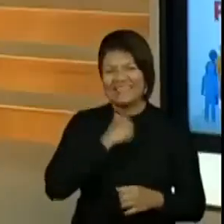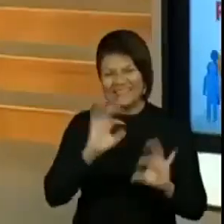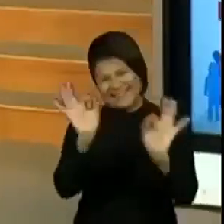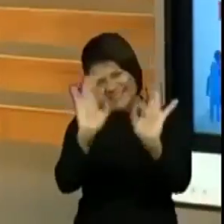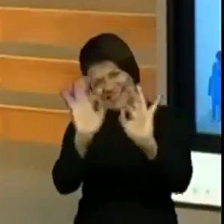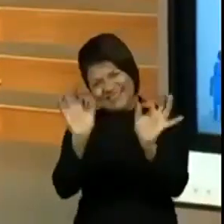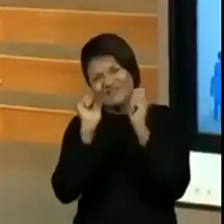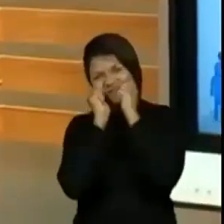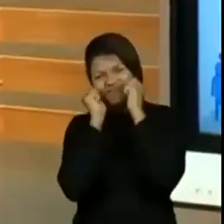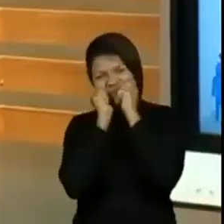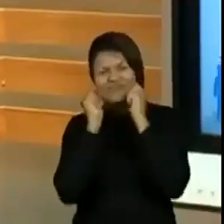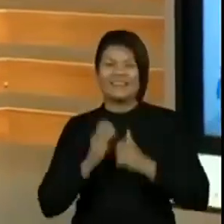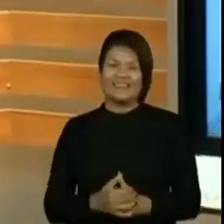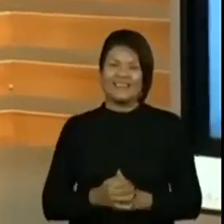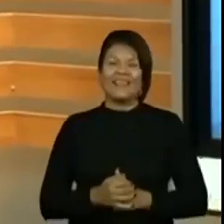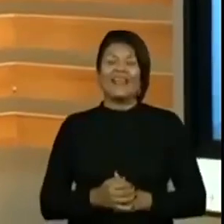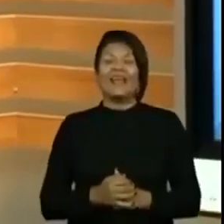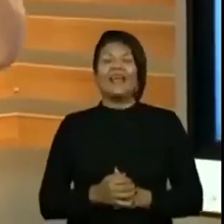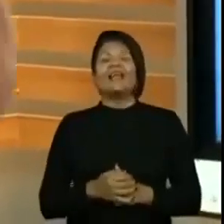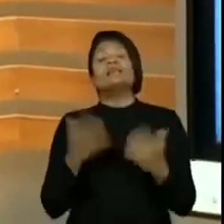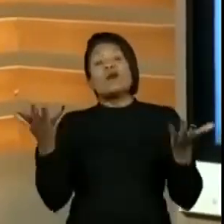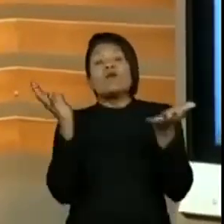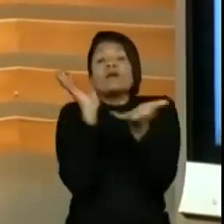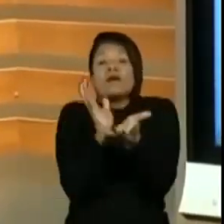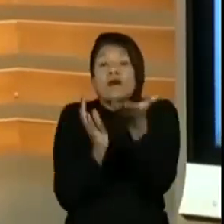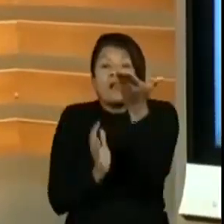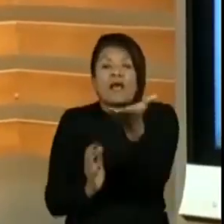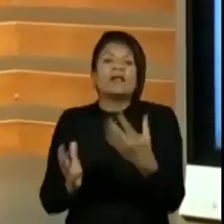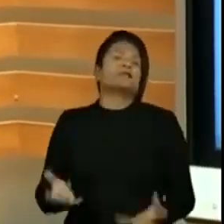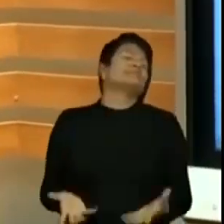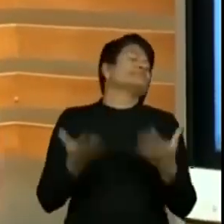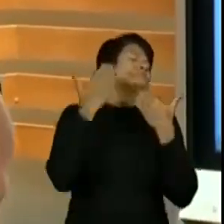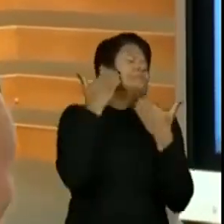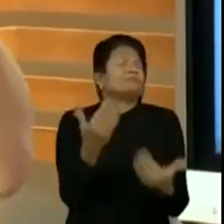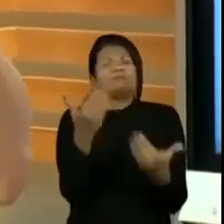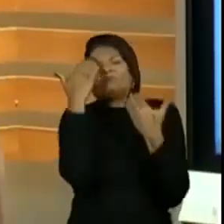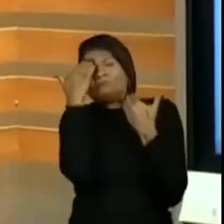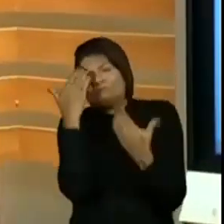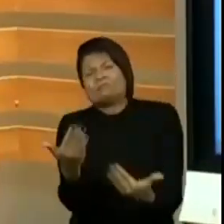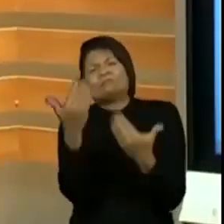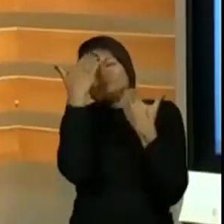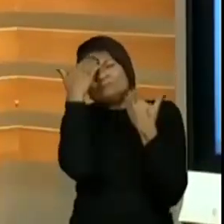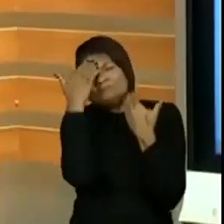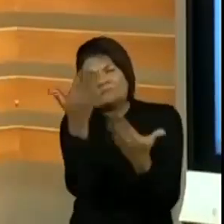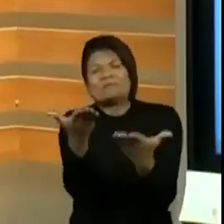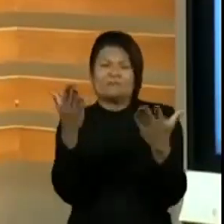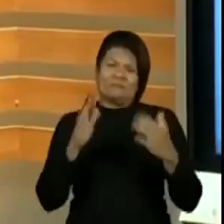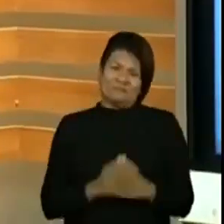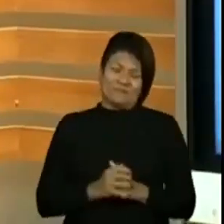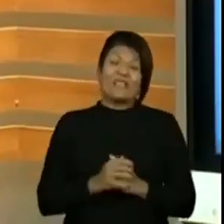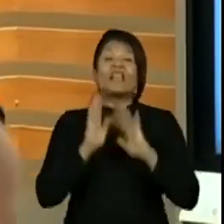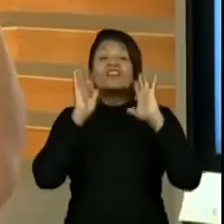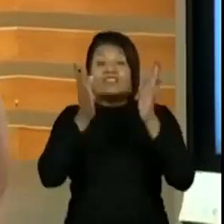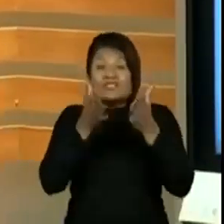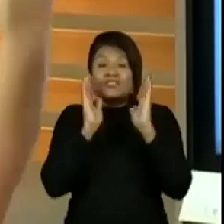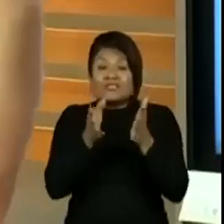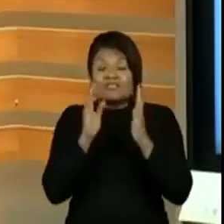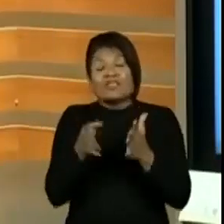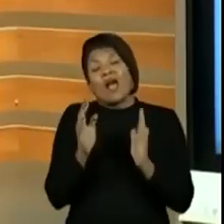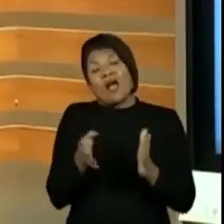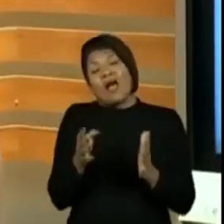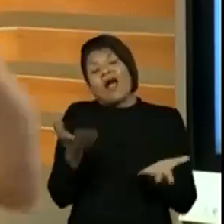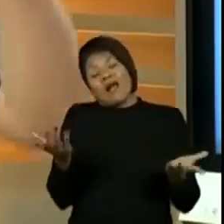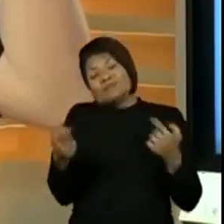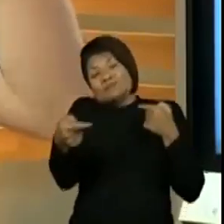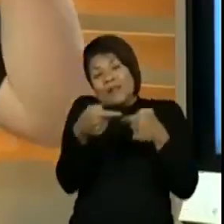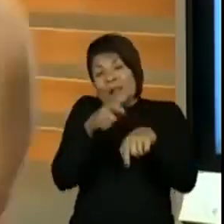demais esse quarto ano. Galera, muito, muito, muito obrigado, pessoal. Estamos chegando agora nos nossos segundos